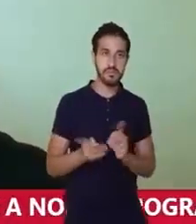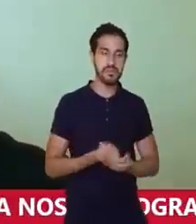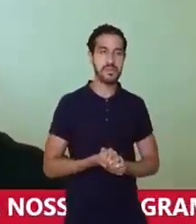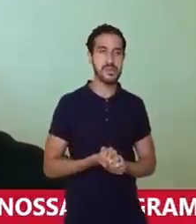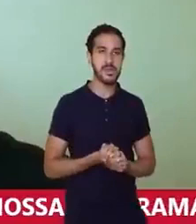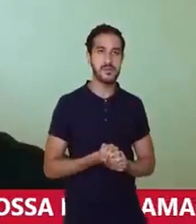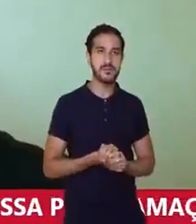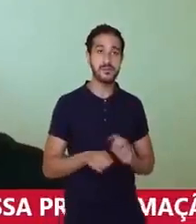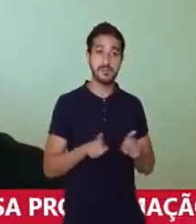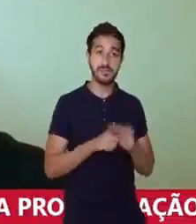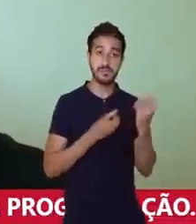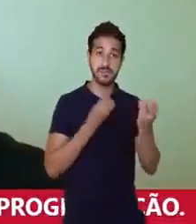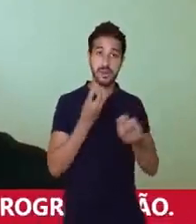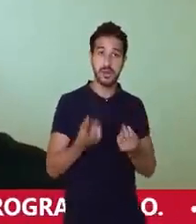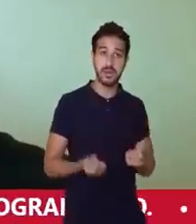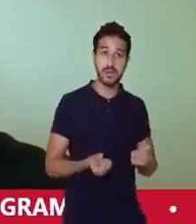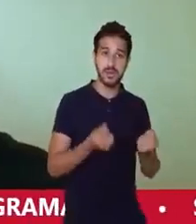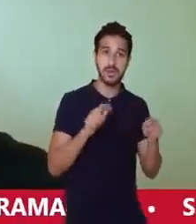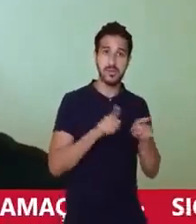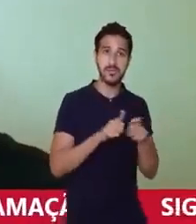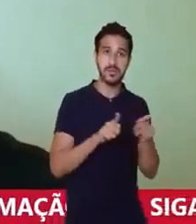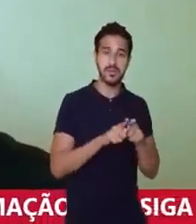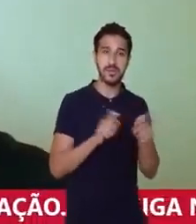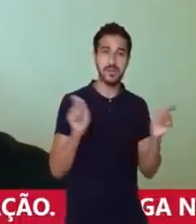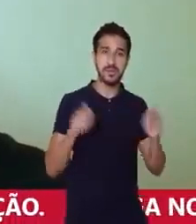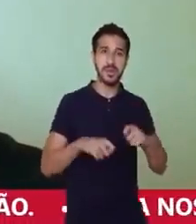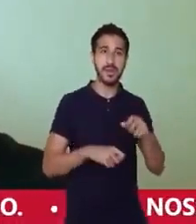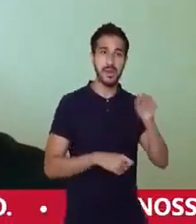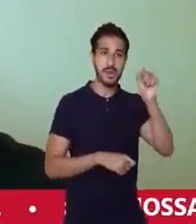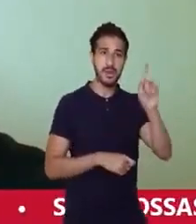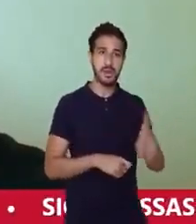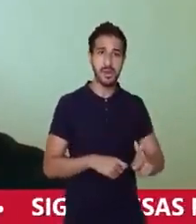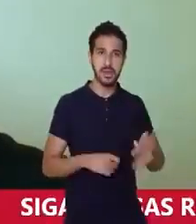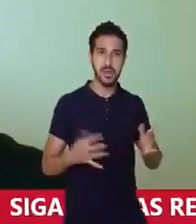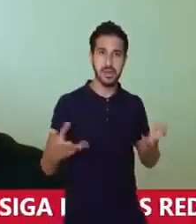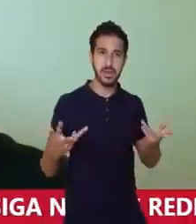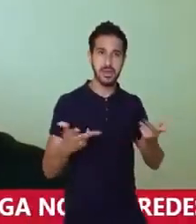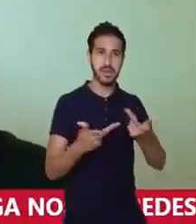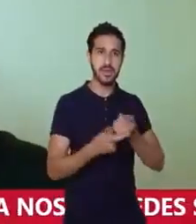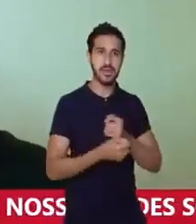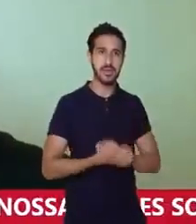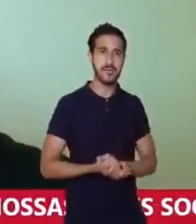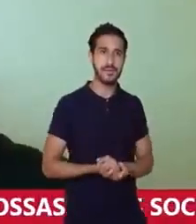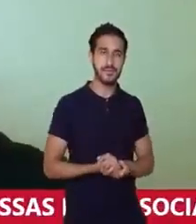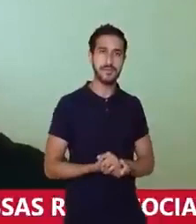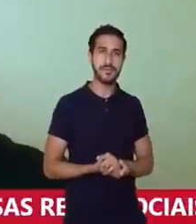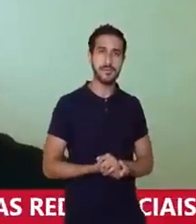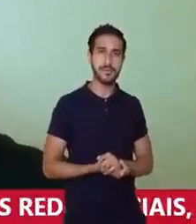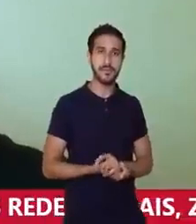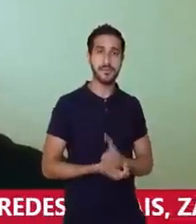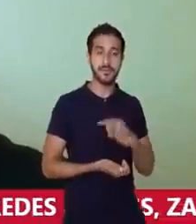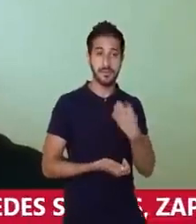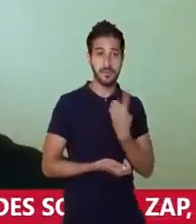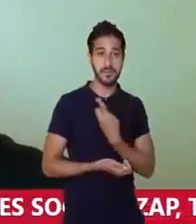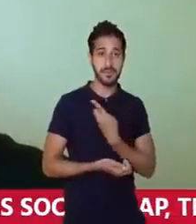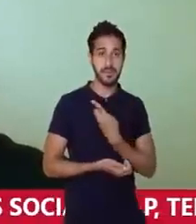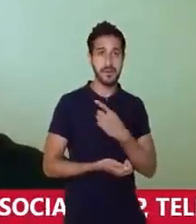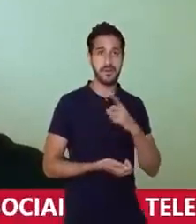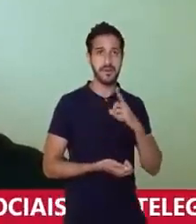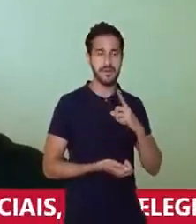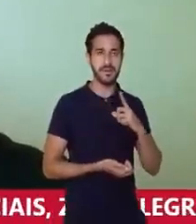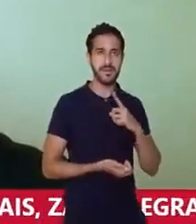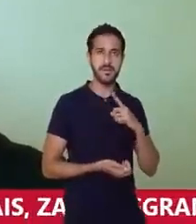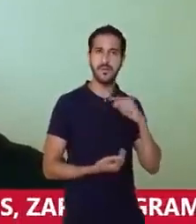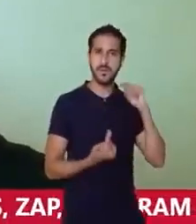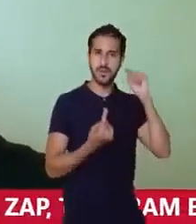É também distribuir riqueza, é dar aposentadoria de qualidade. Então, a gente tinha